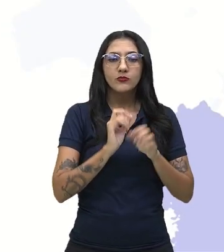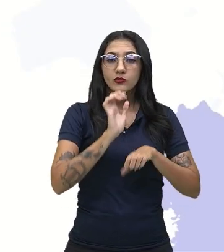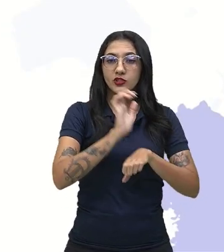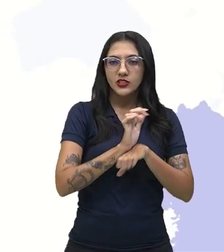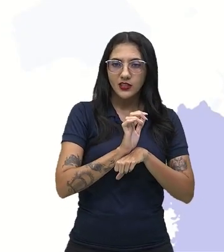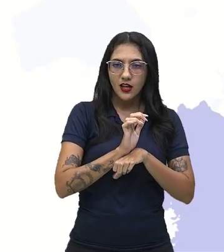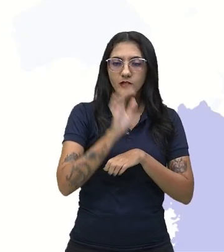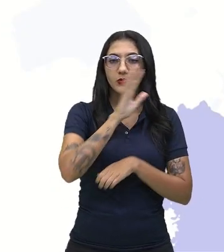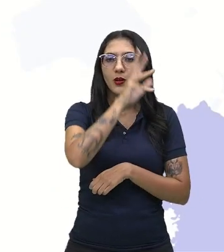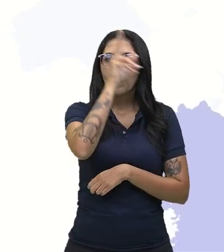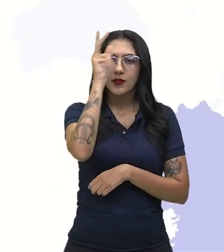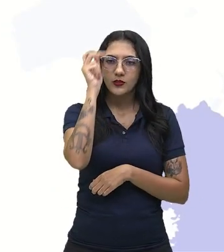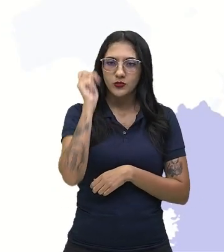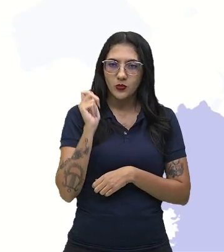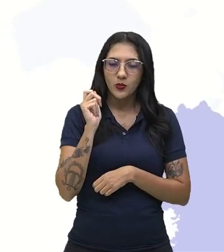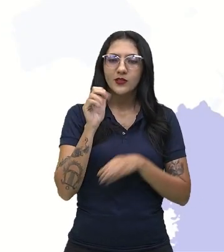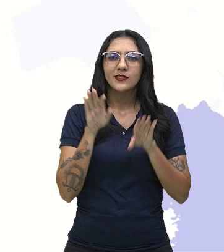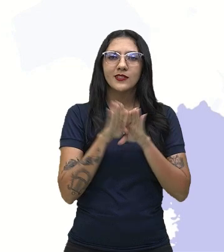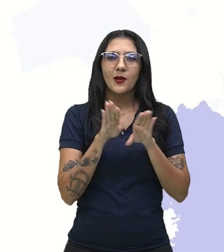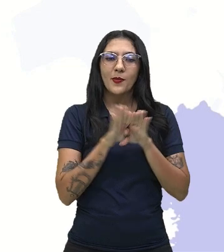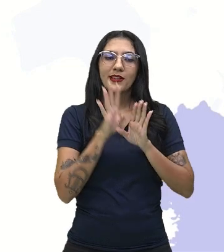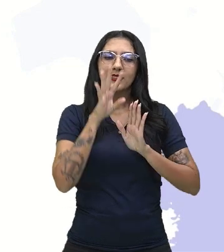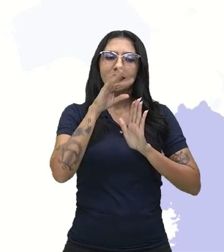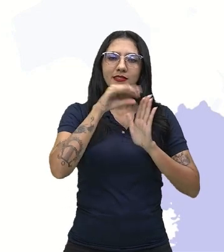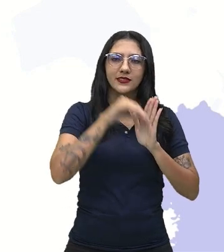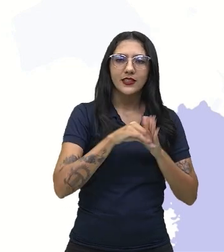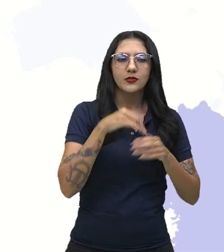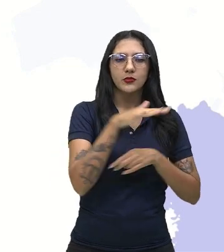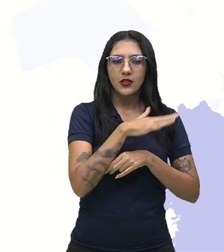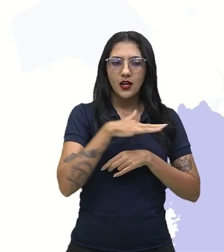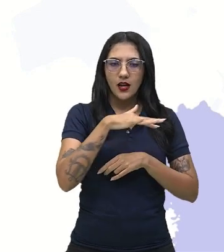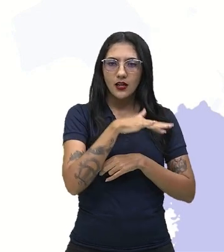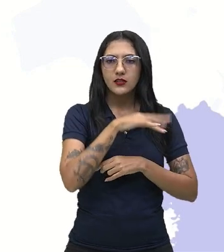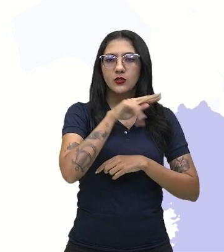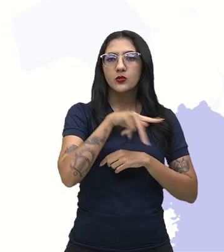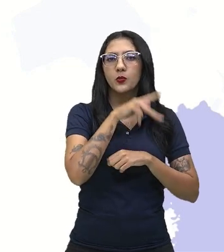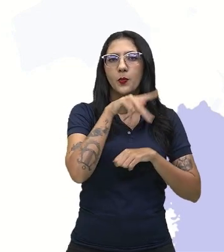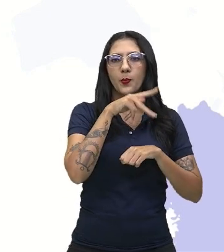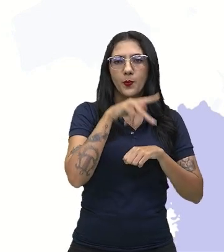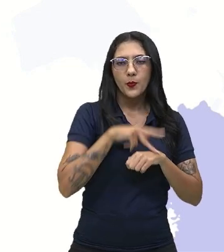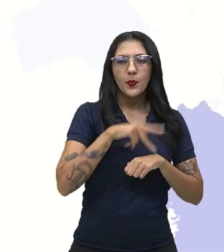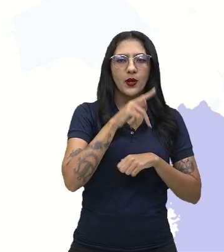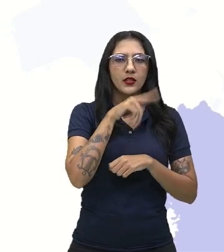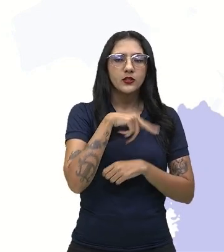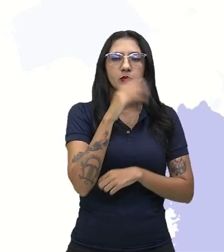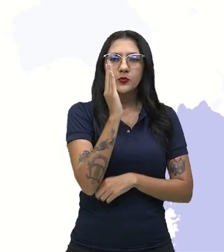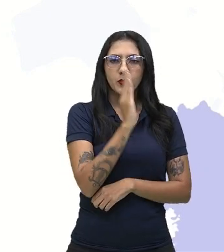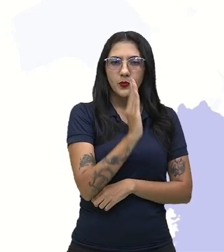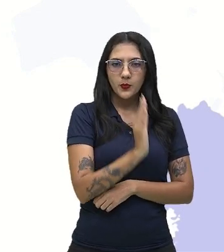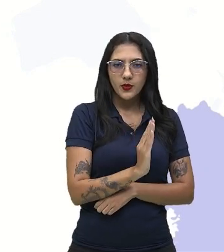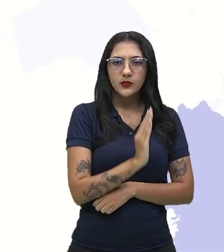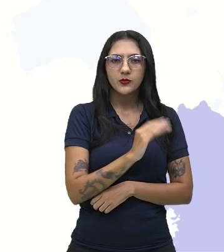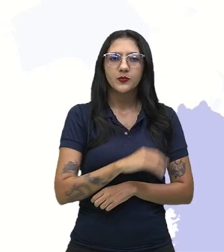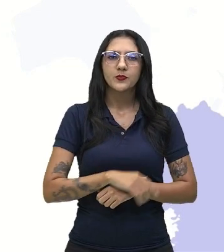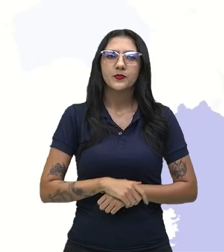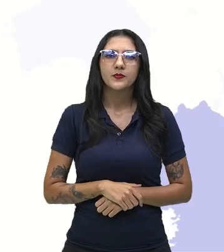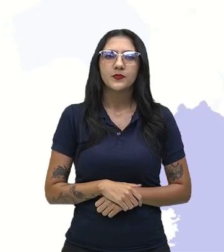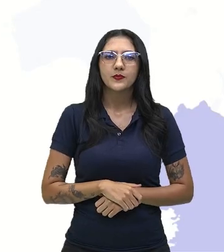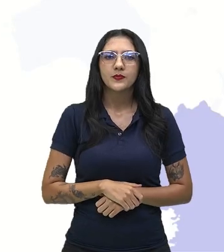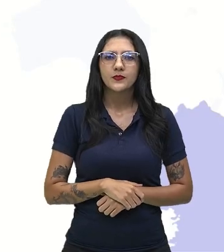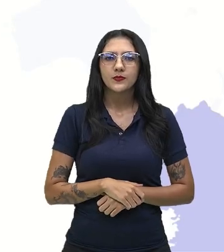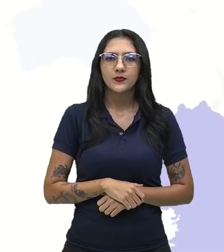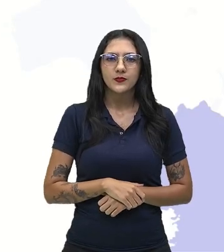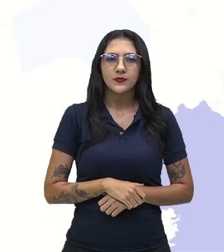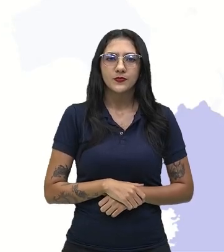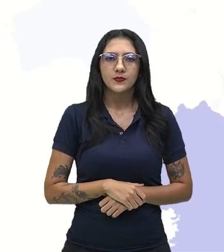o Amazonas, e o Amazonas inserido numa unidade maior, unidade federativa que é aí o Brasil. E aí